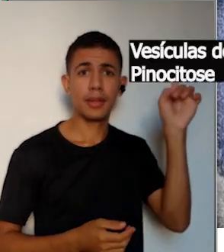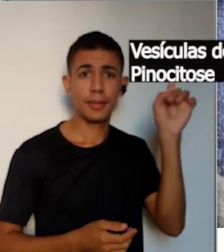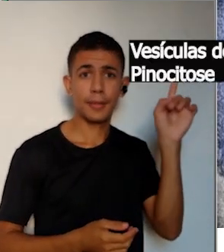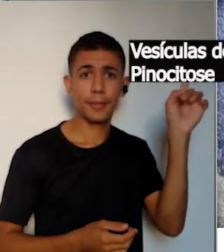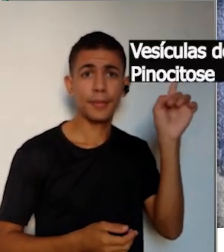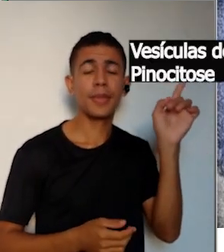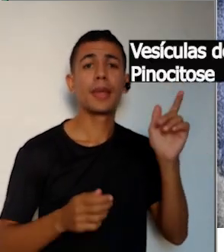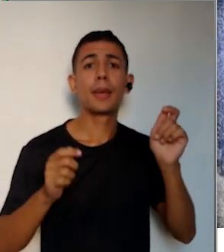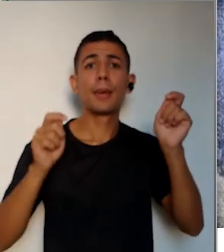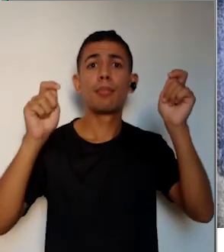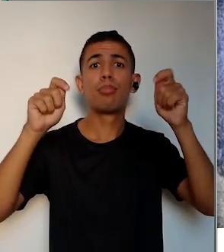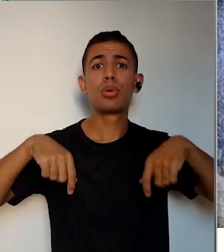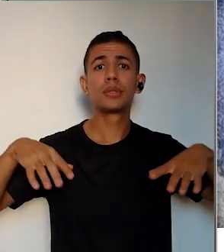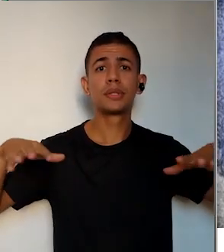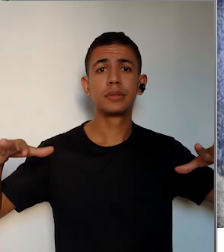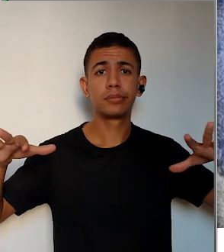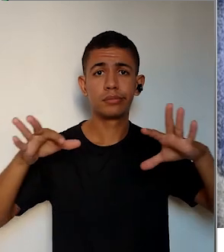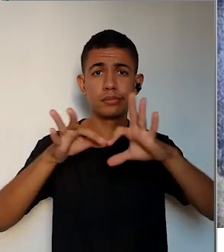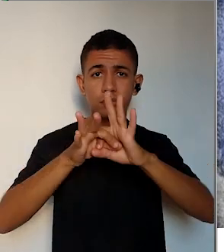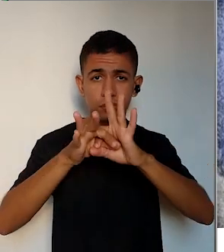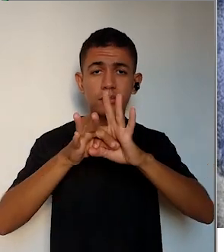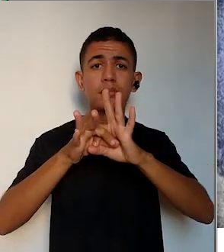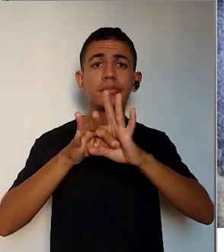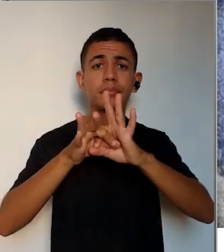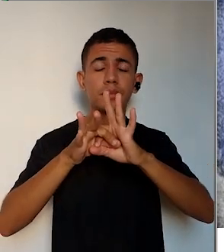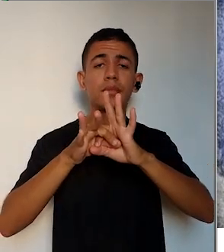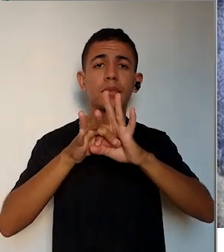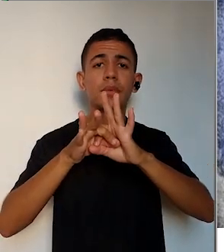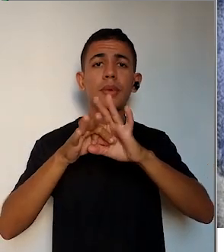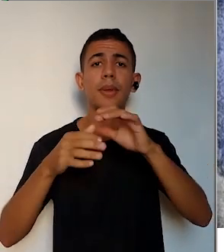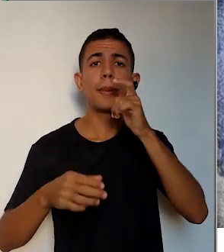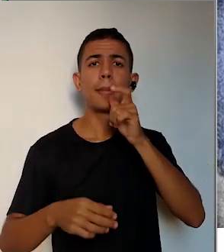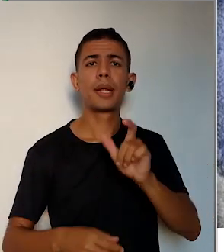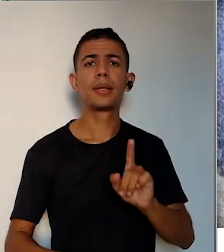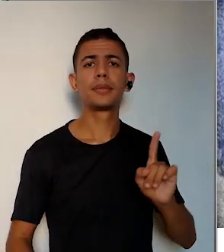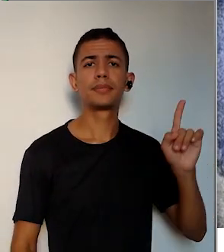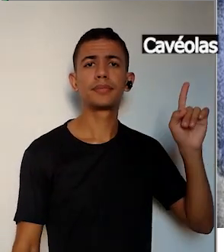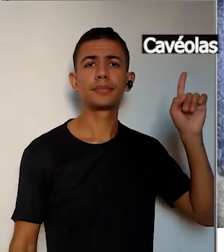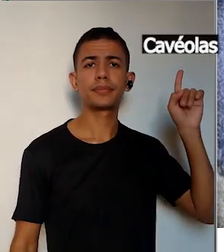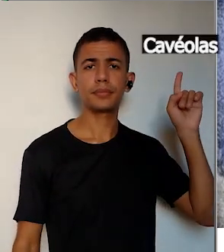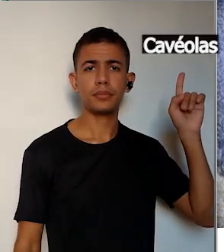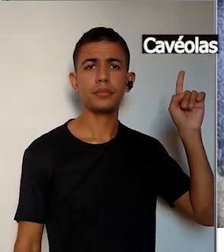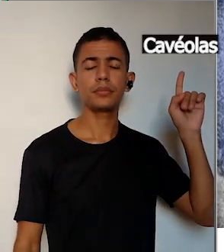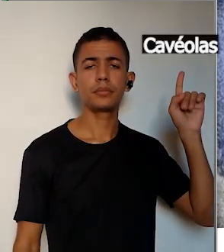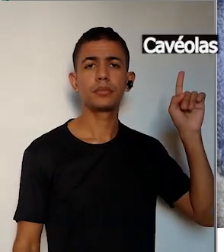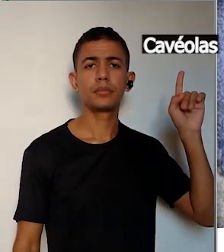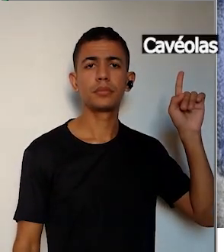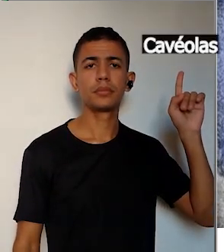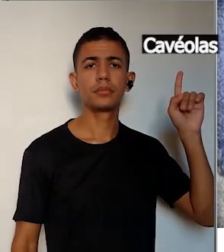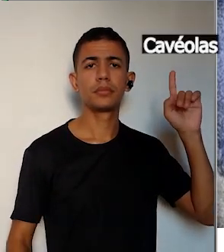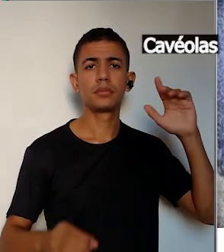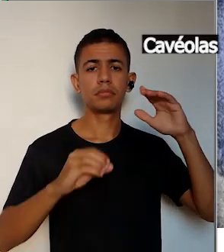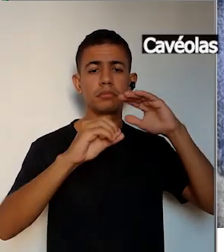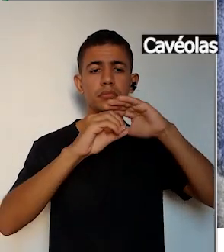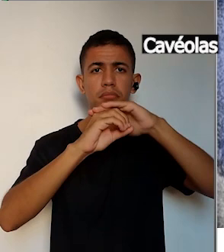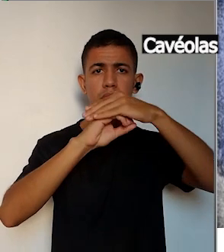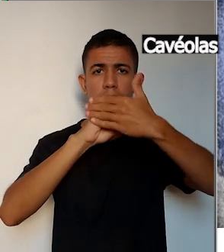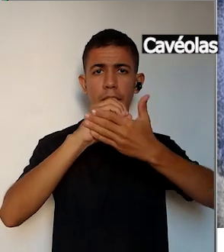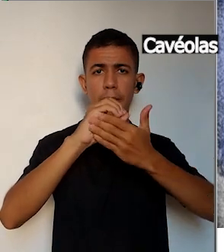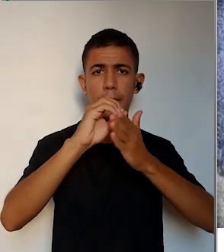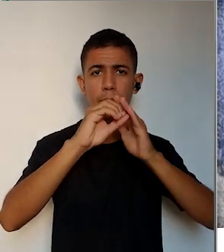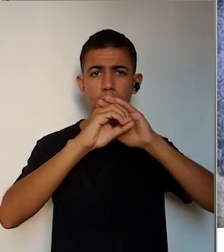Essas vesículas estão associadas às cavéolas, que são reentrâncias da